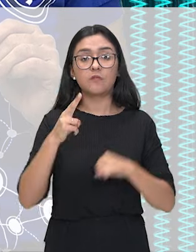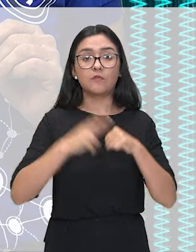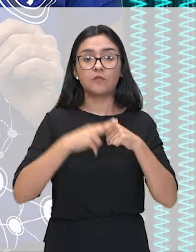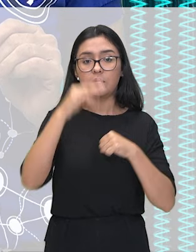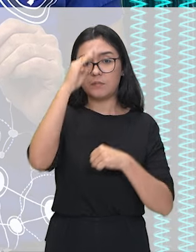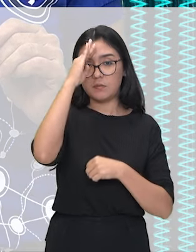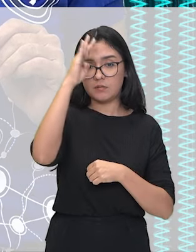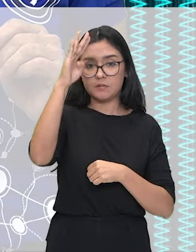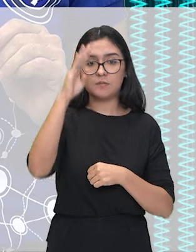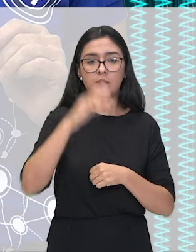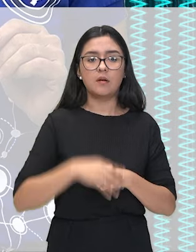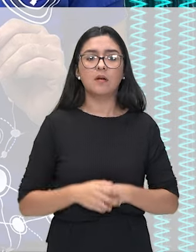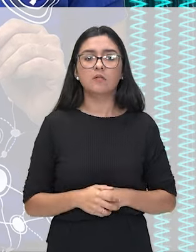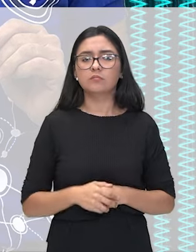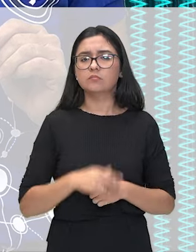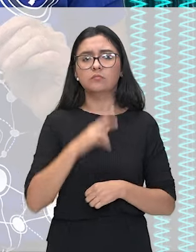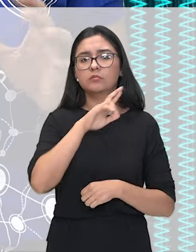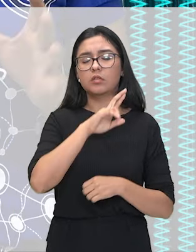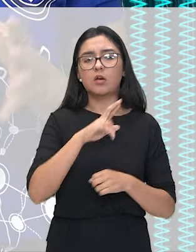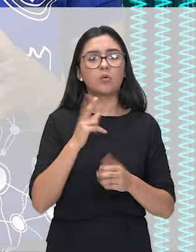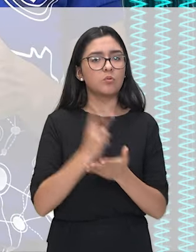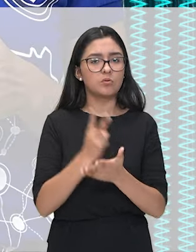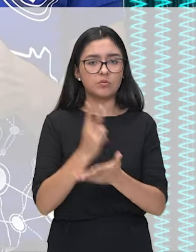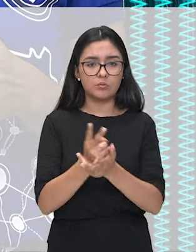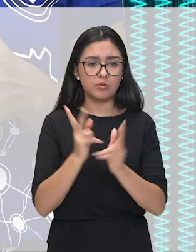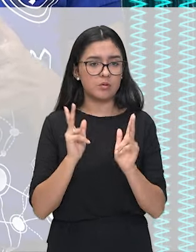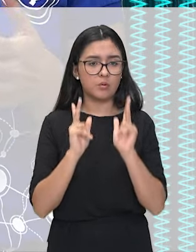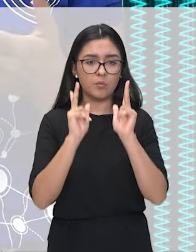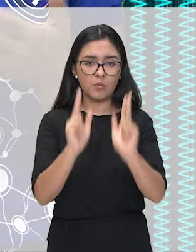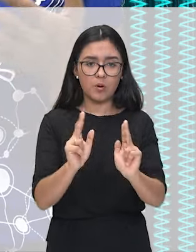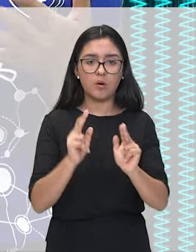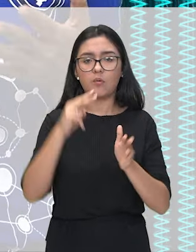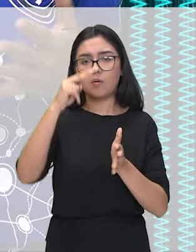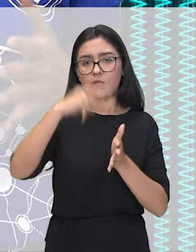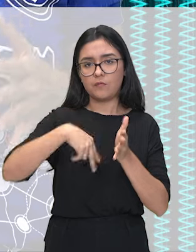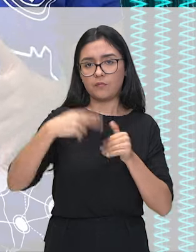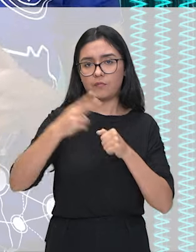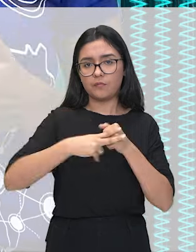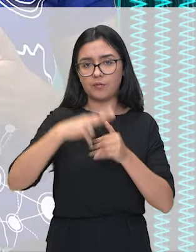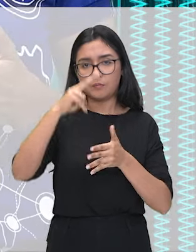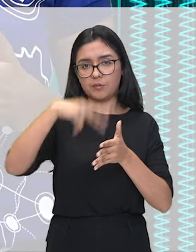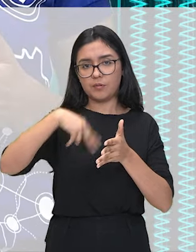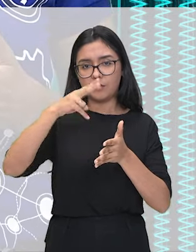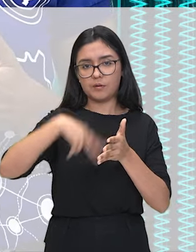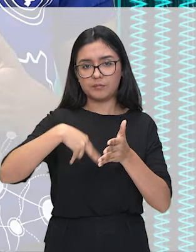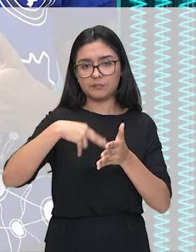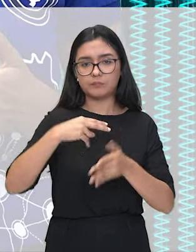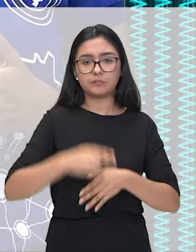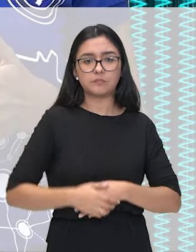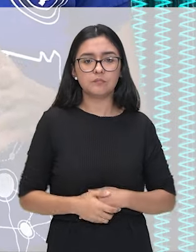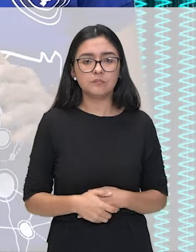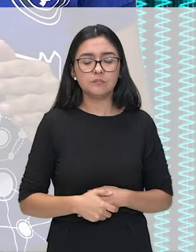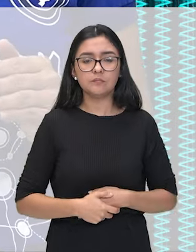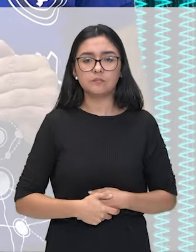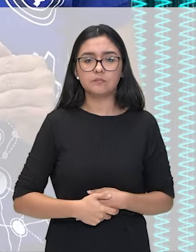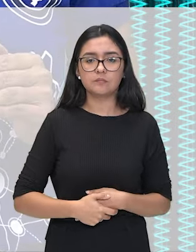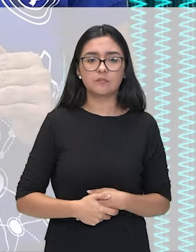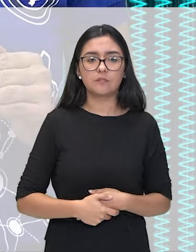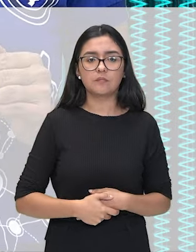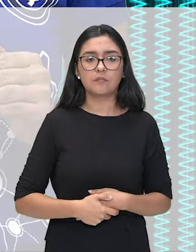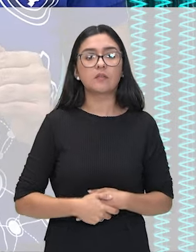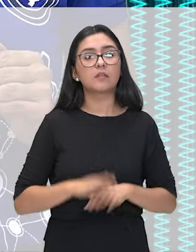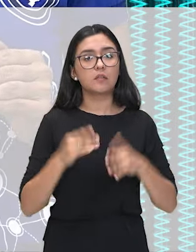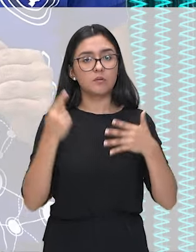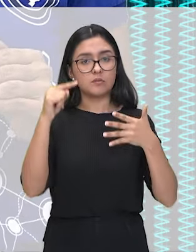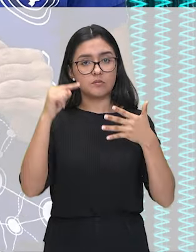read não mudou juntamente com ing Reading Reading lendo então esses são os